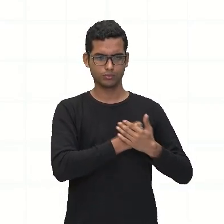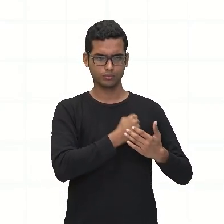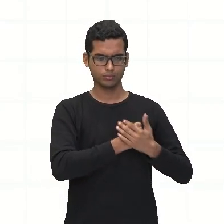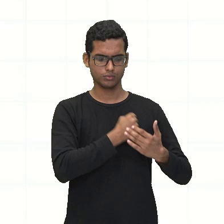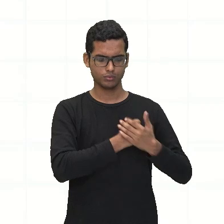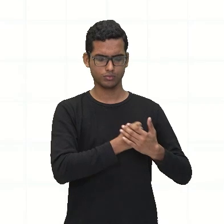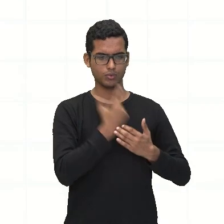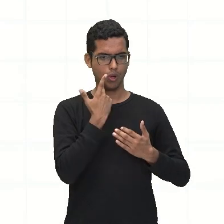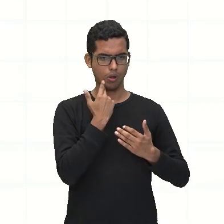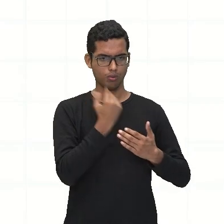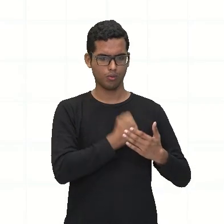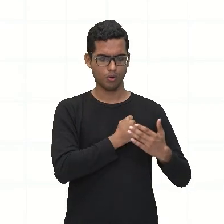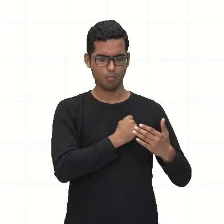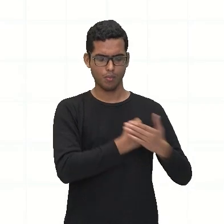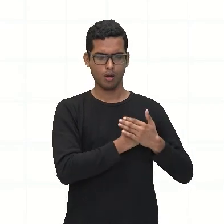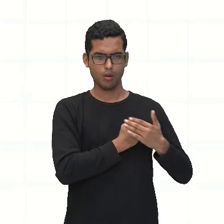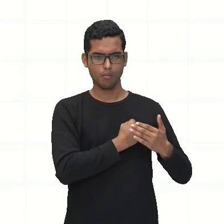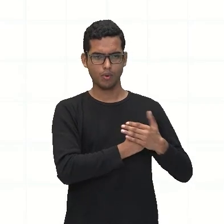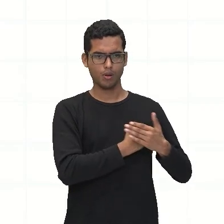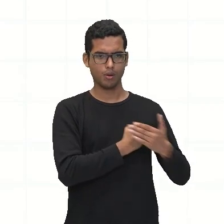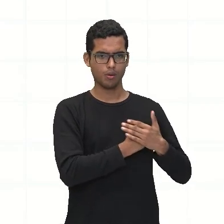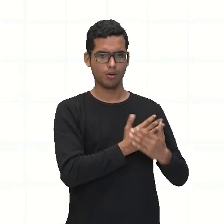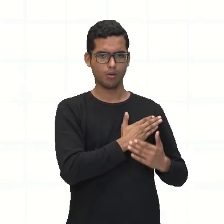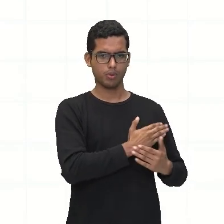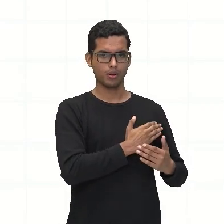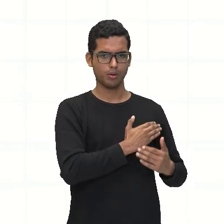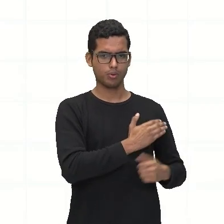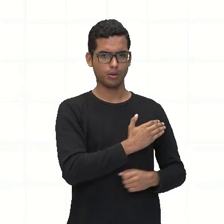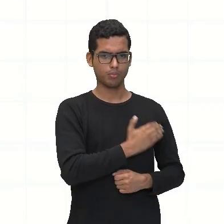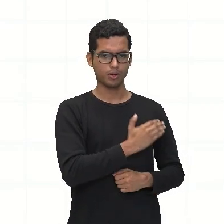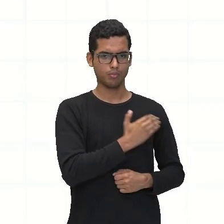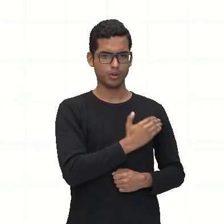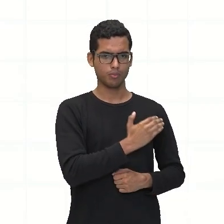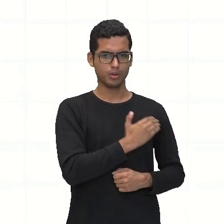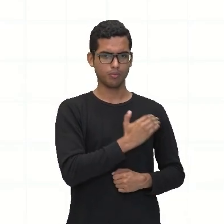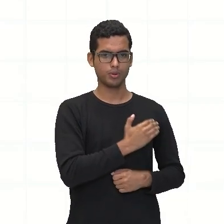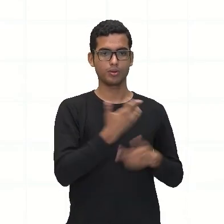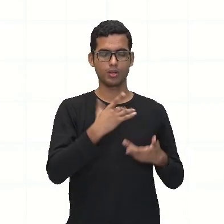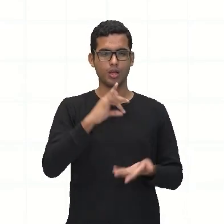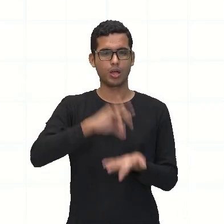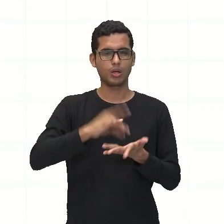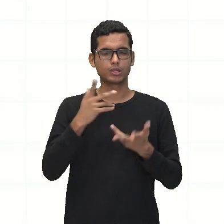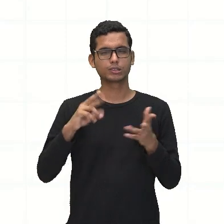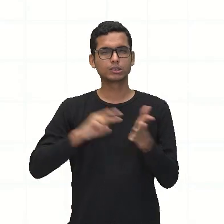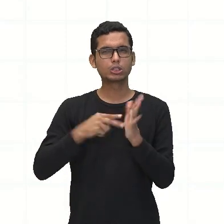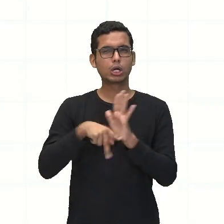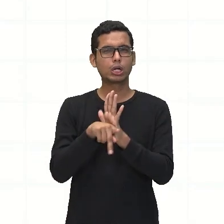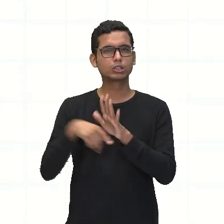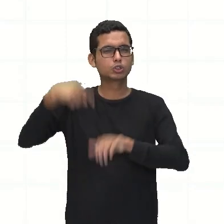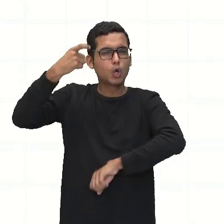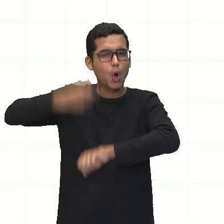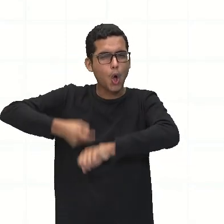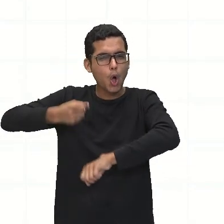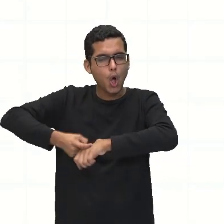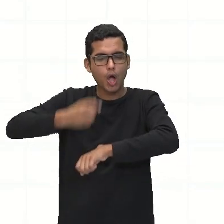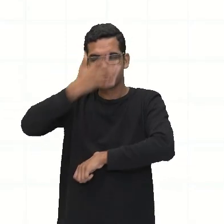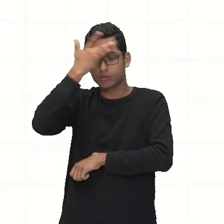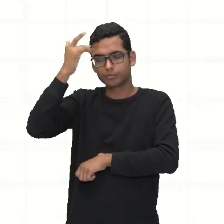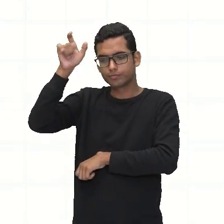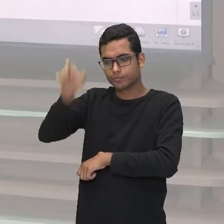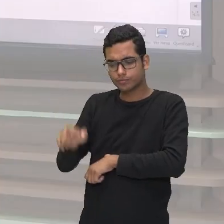coração, foi uma pedra. E traz um sentido de dureza, né? De uma